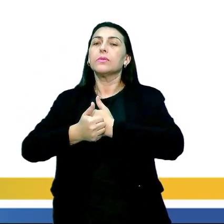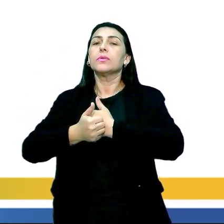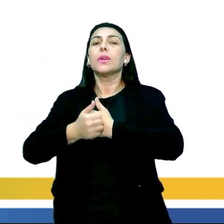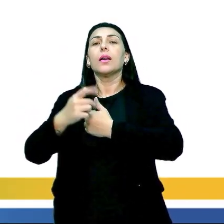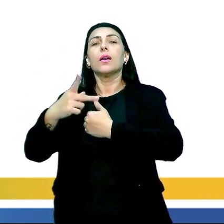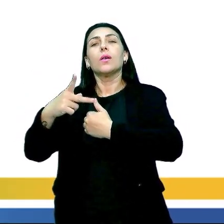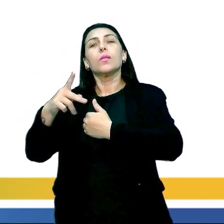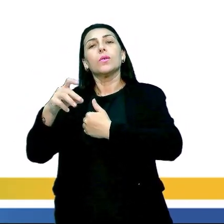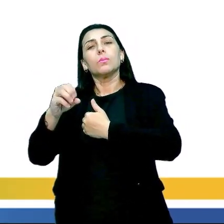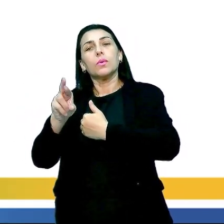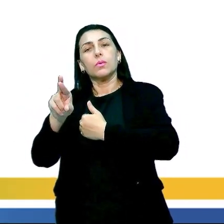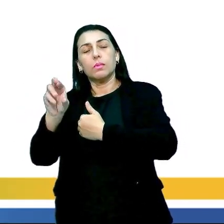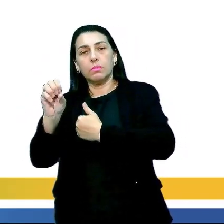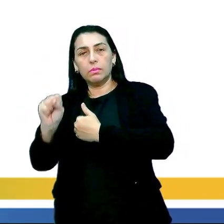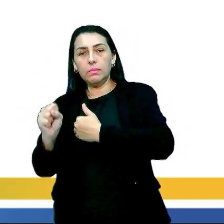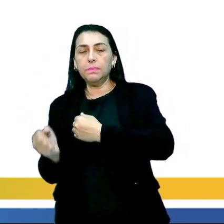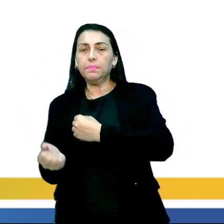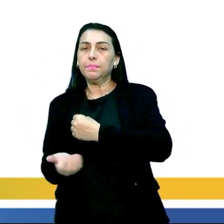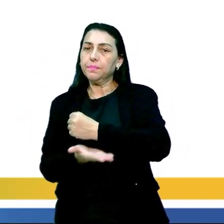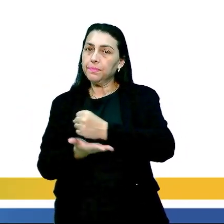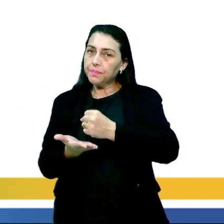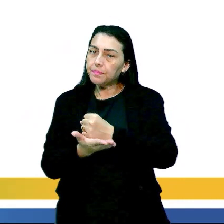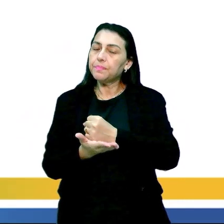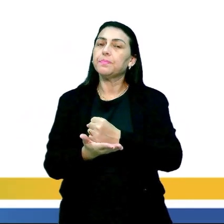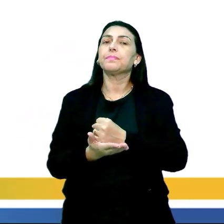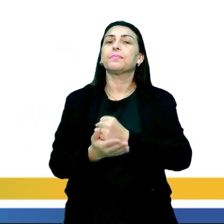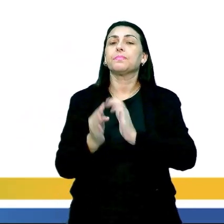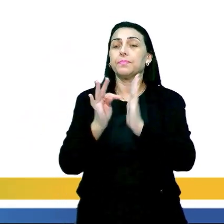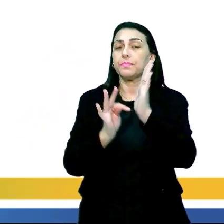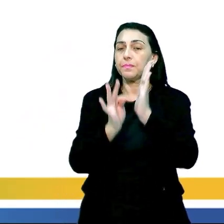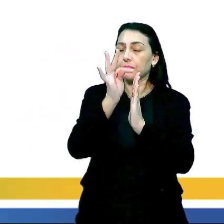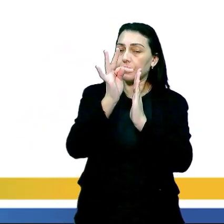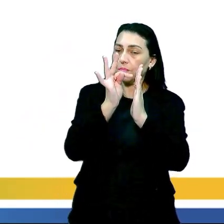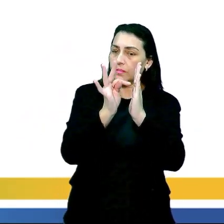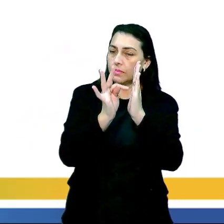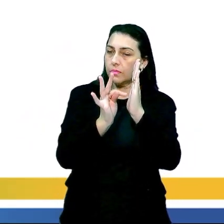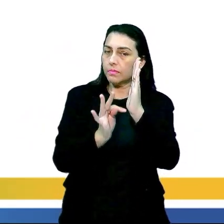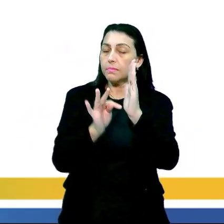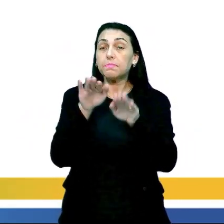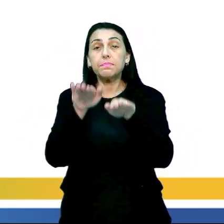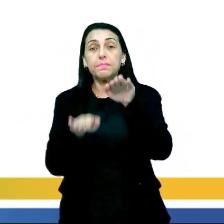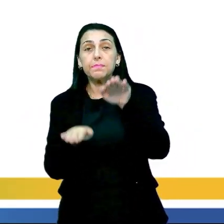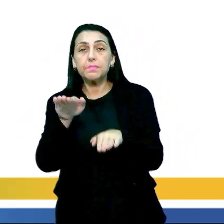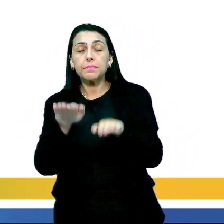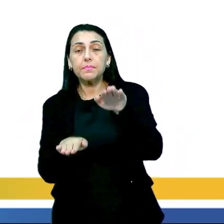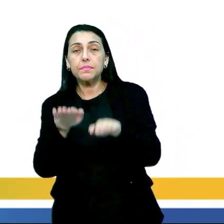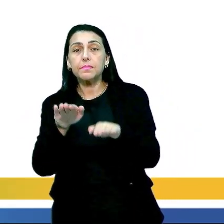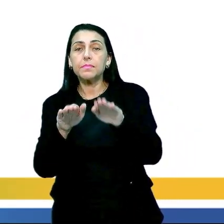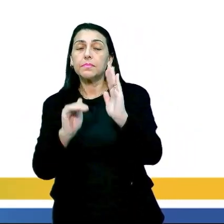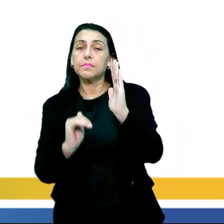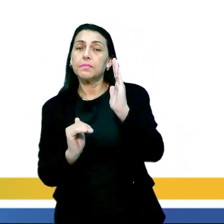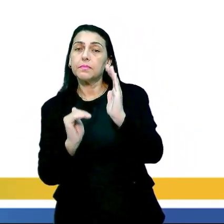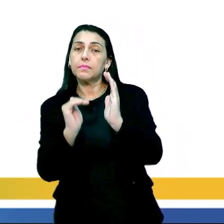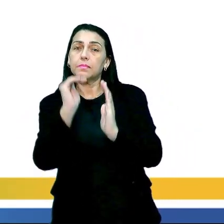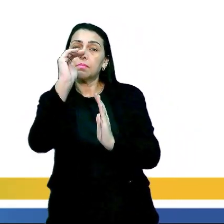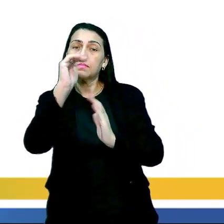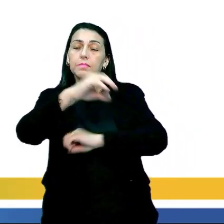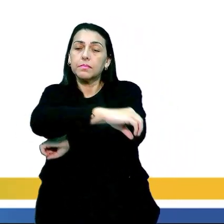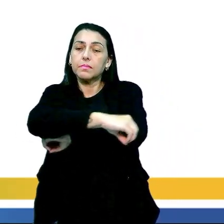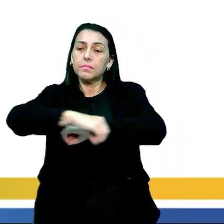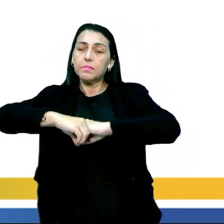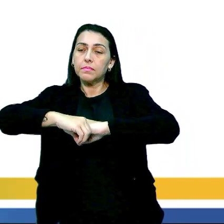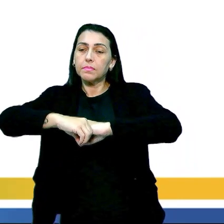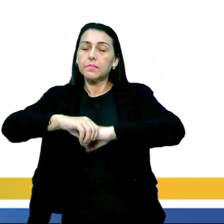aos polos. Então, é basicamente o seguinte: a temperatura vai diminuir conforme aumenta a